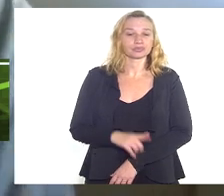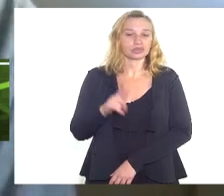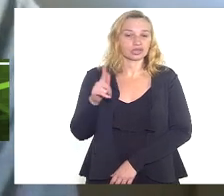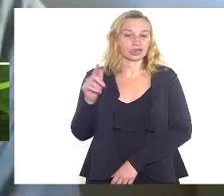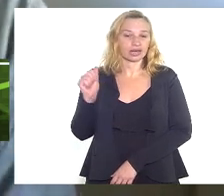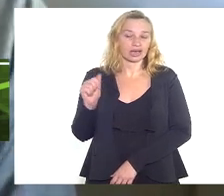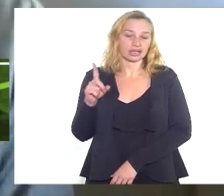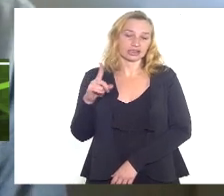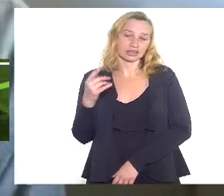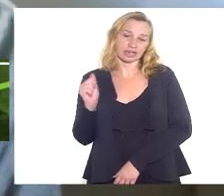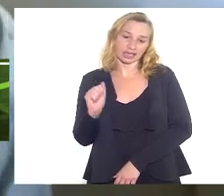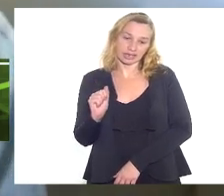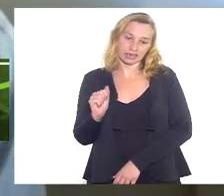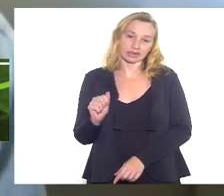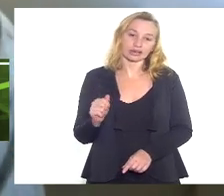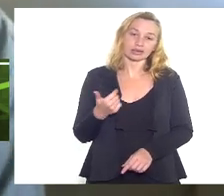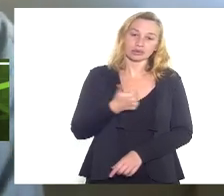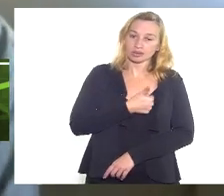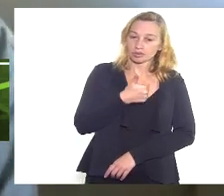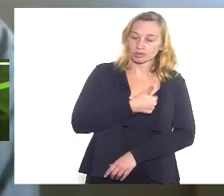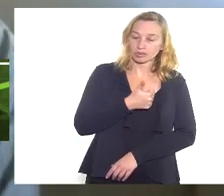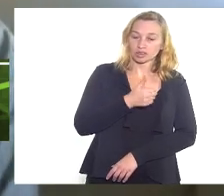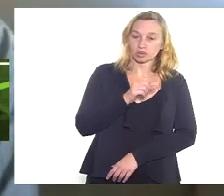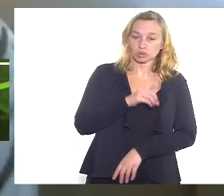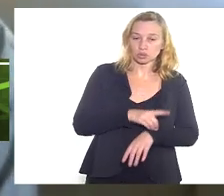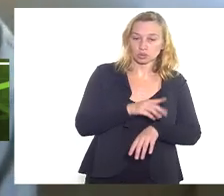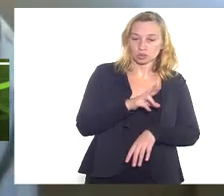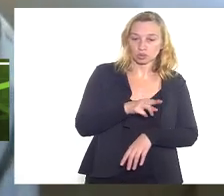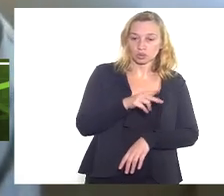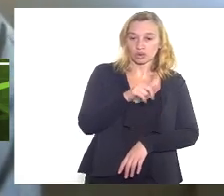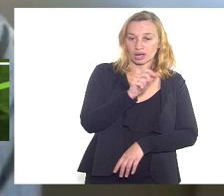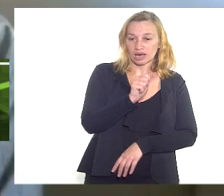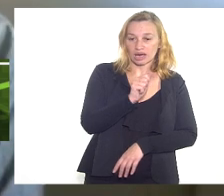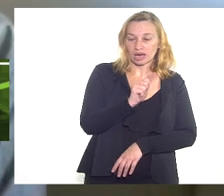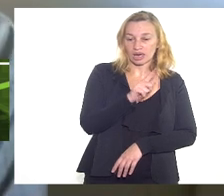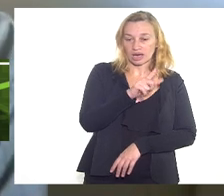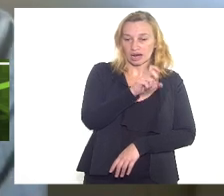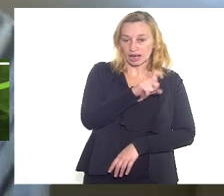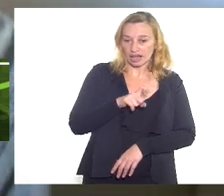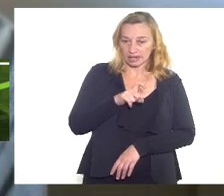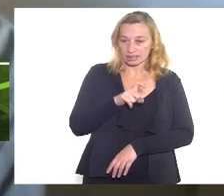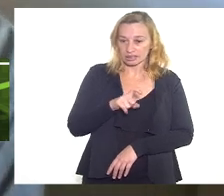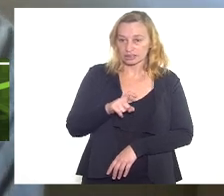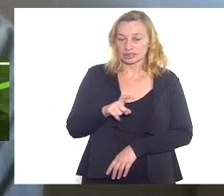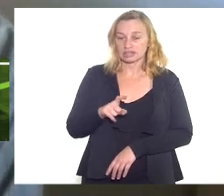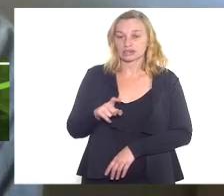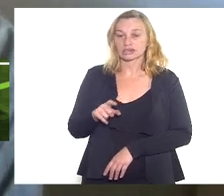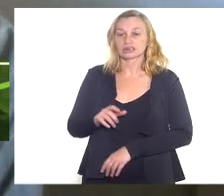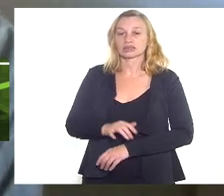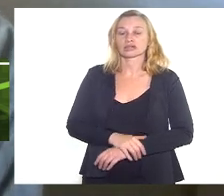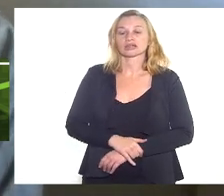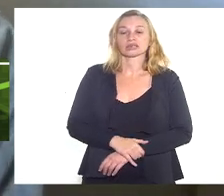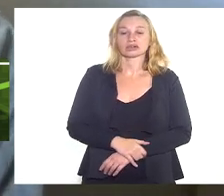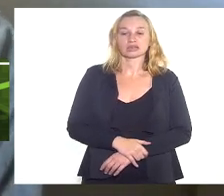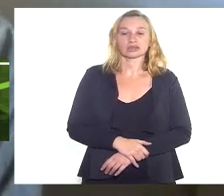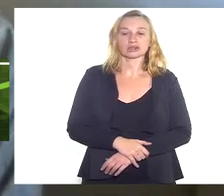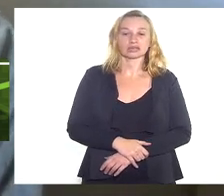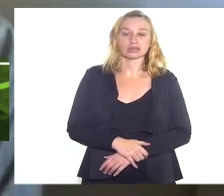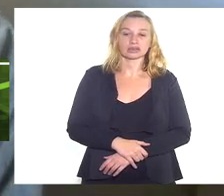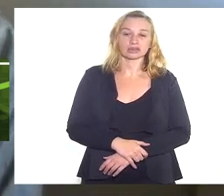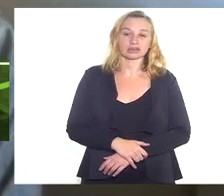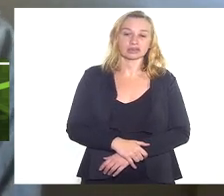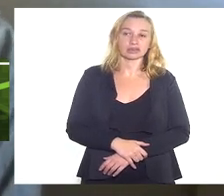Gadelha, mas primeiro do doutor Alex, da Receita Estadual, o seu ponto